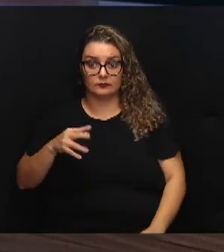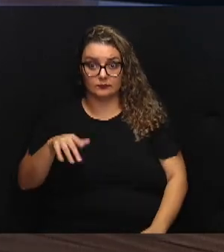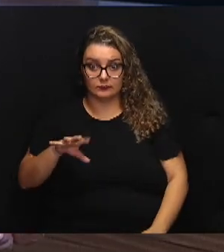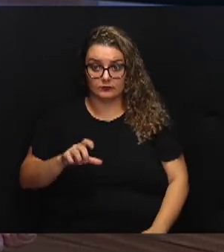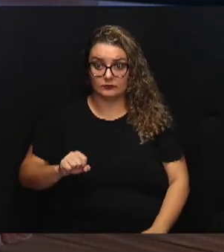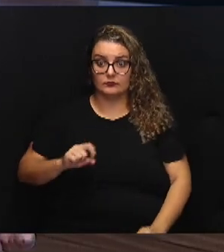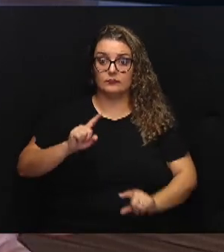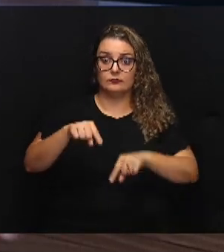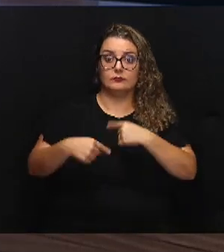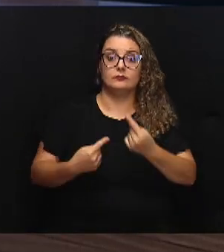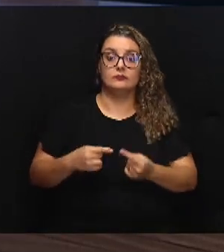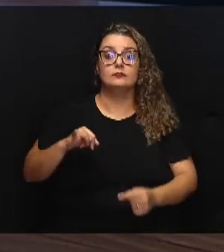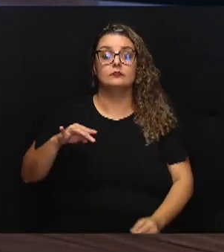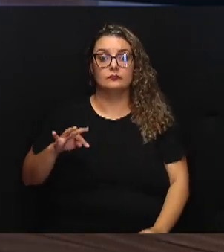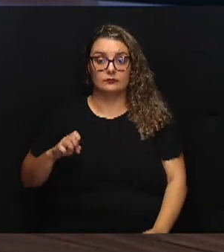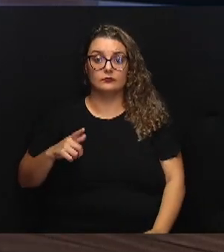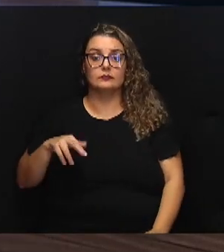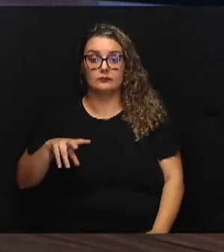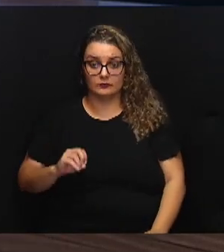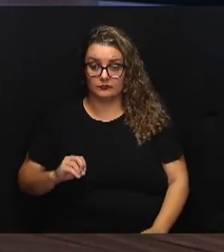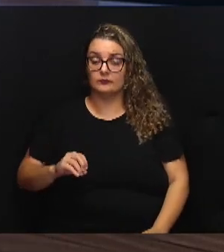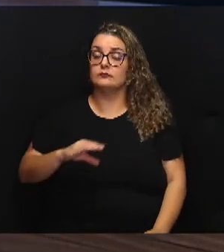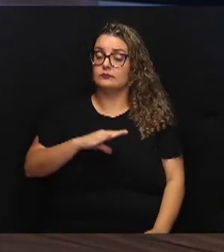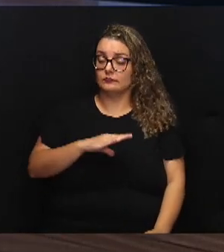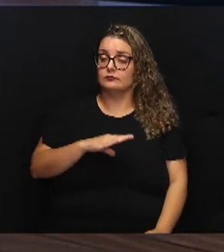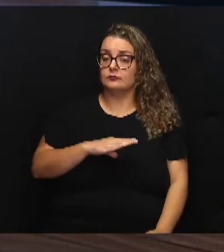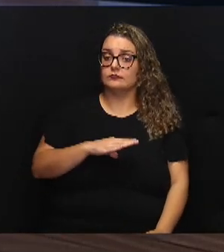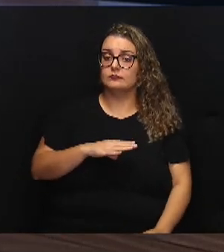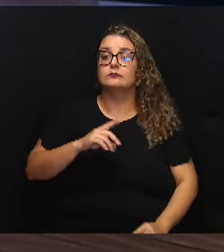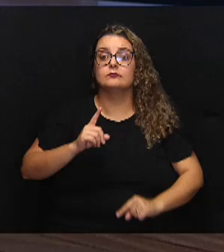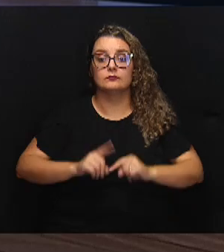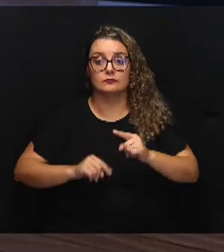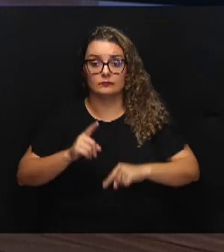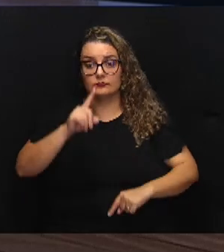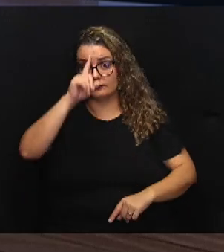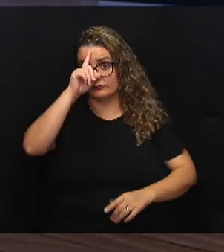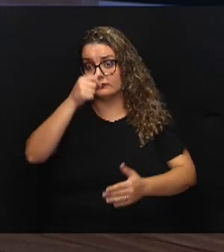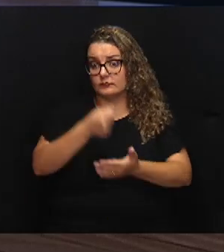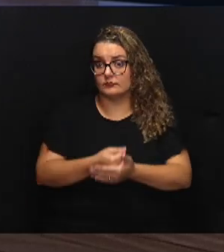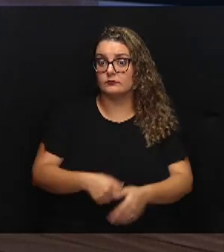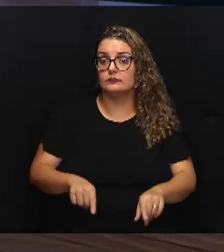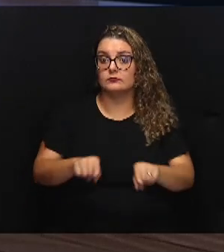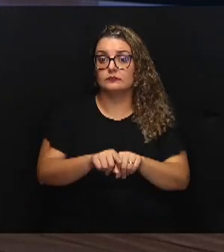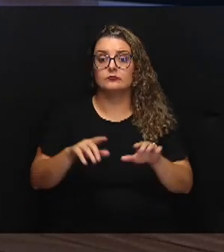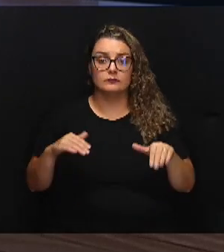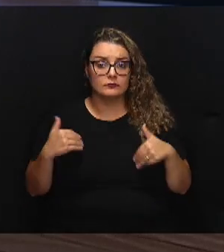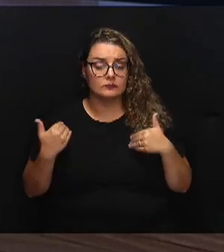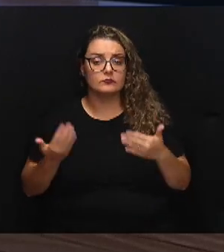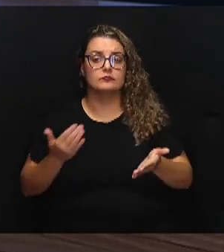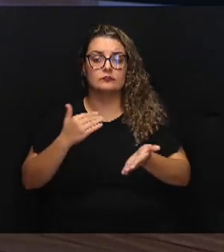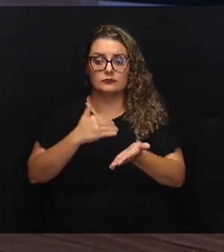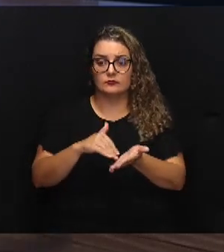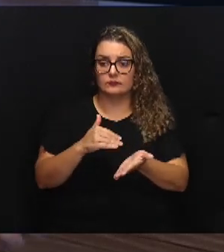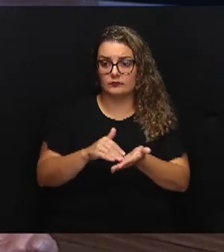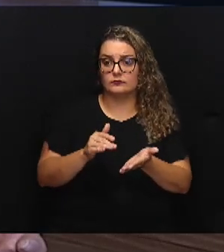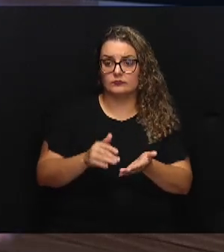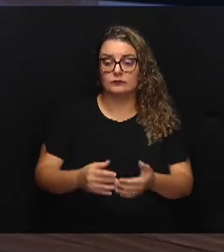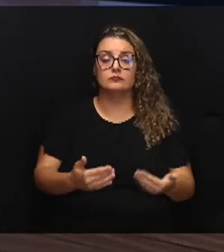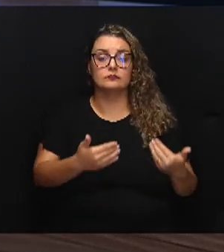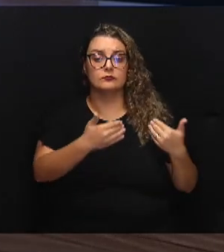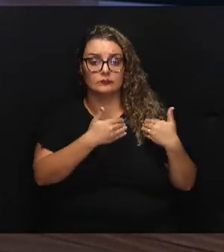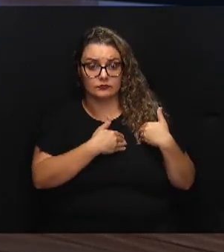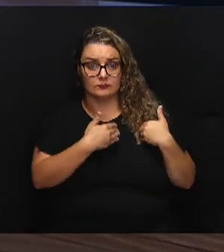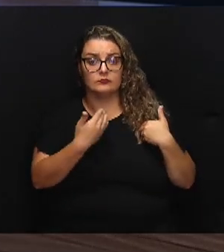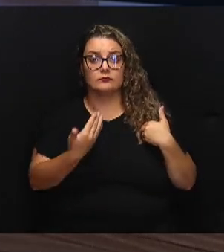e outras intervenções na cidade. A matéria determina ainda qual a secretaria que ficará